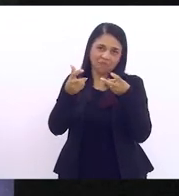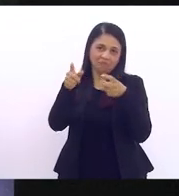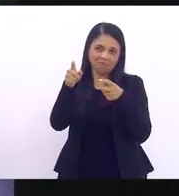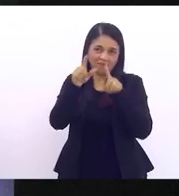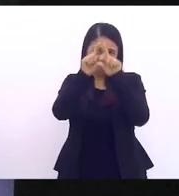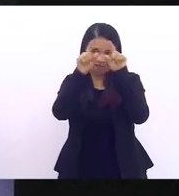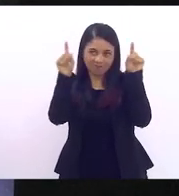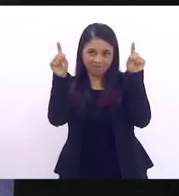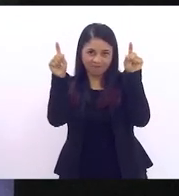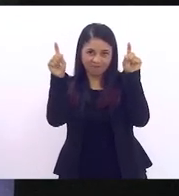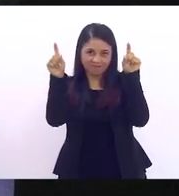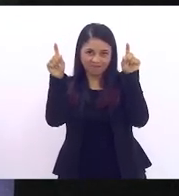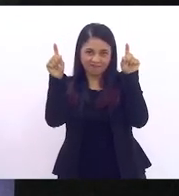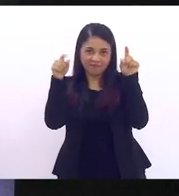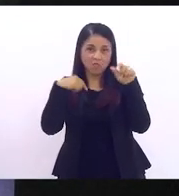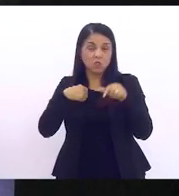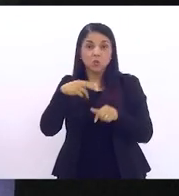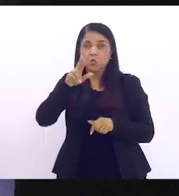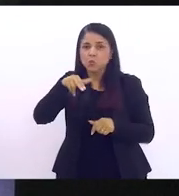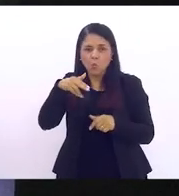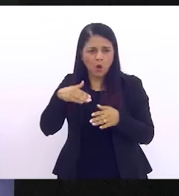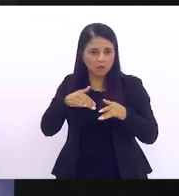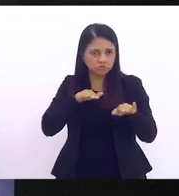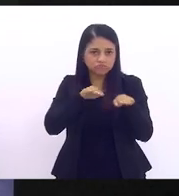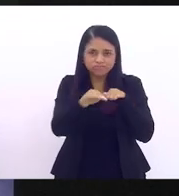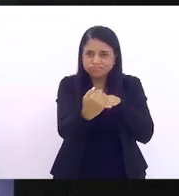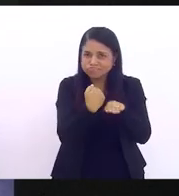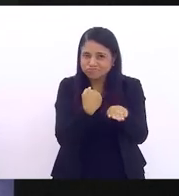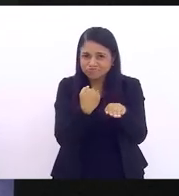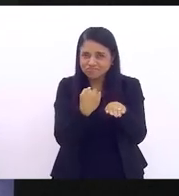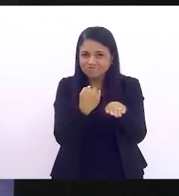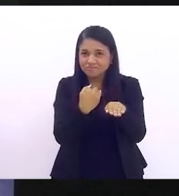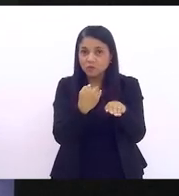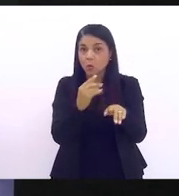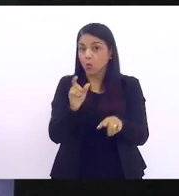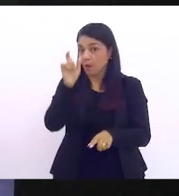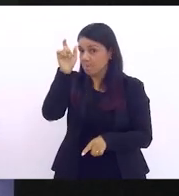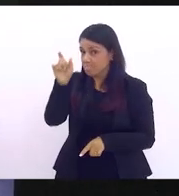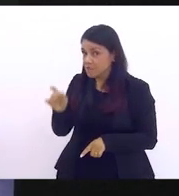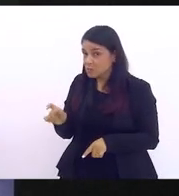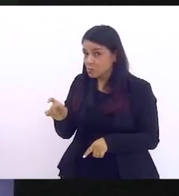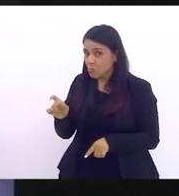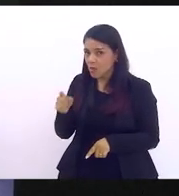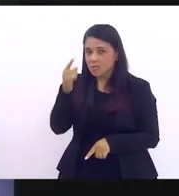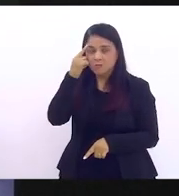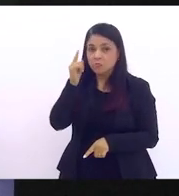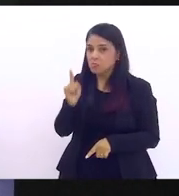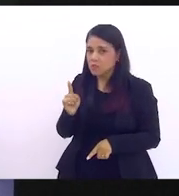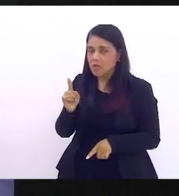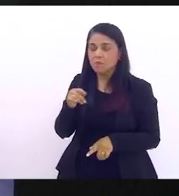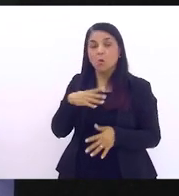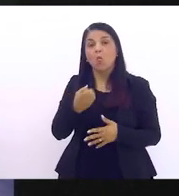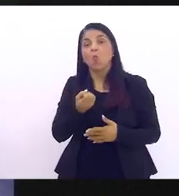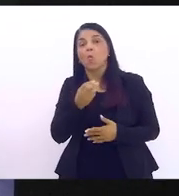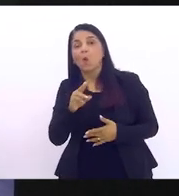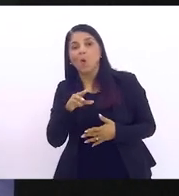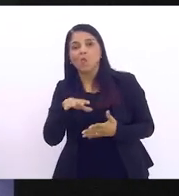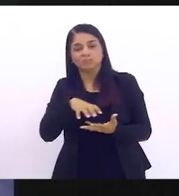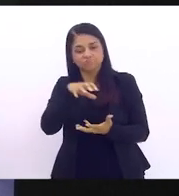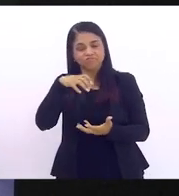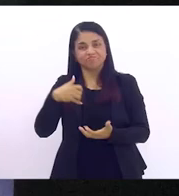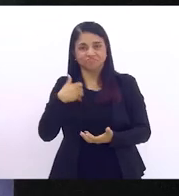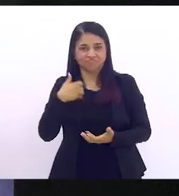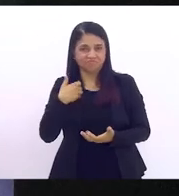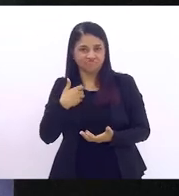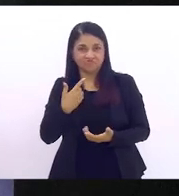ali né para quem nunca visitou a via tá eu tô dizendo uma pessoa um leigo né um uma pessoa que não